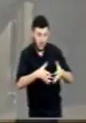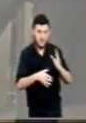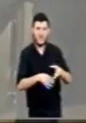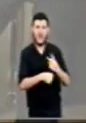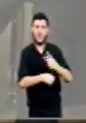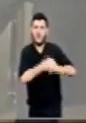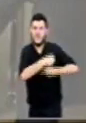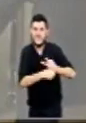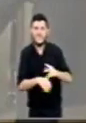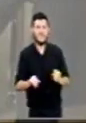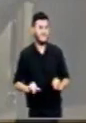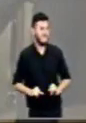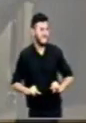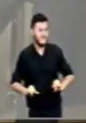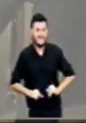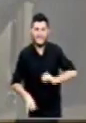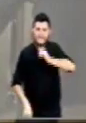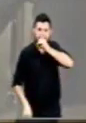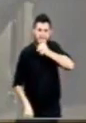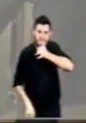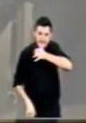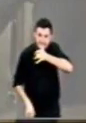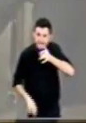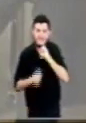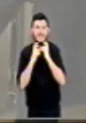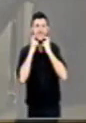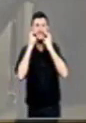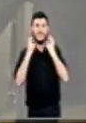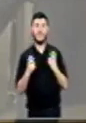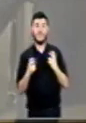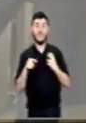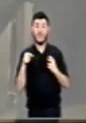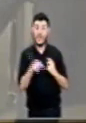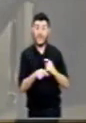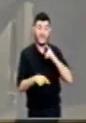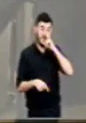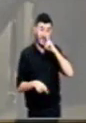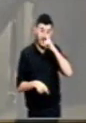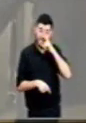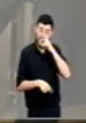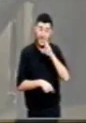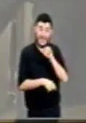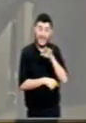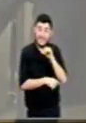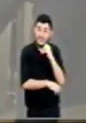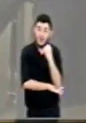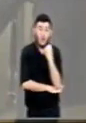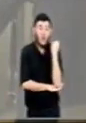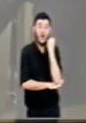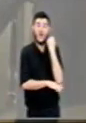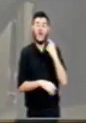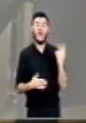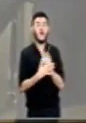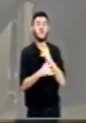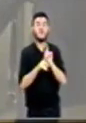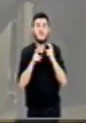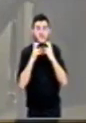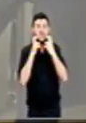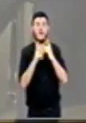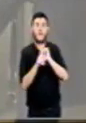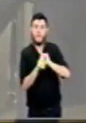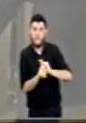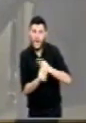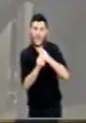esses irreparáveis, e que estão correndo o risco de sofrerem novos constrangimentos, não apenas eles, mas também seus